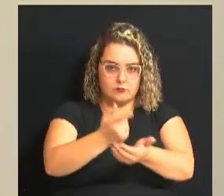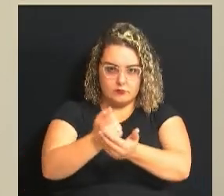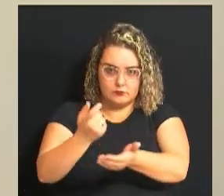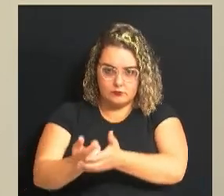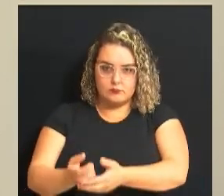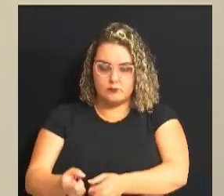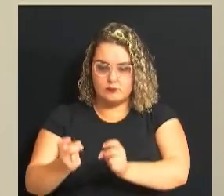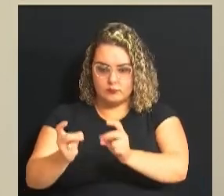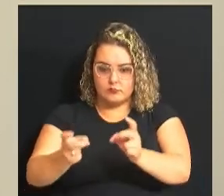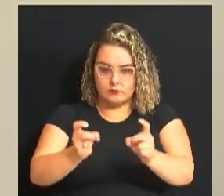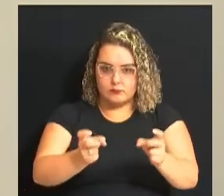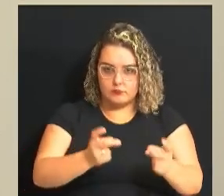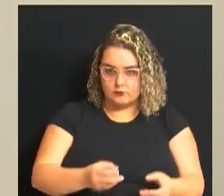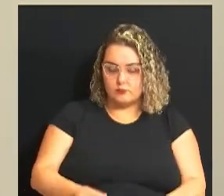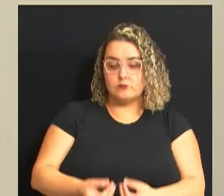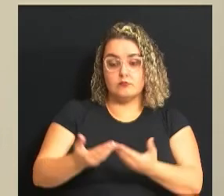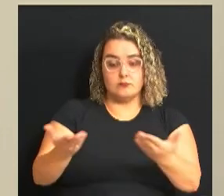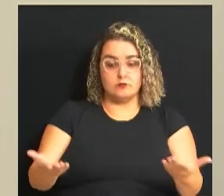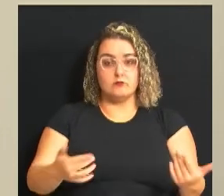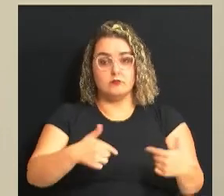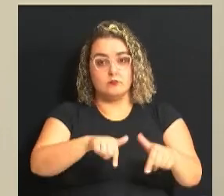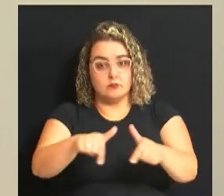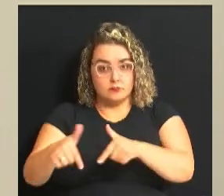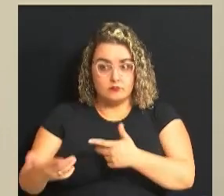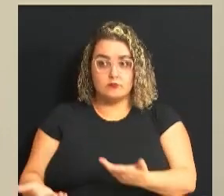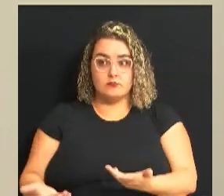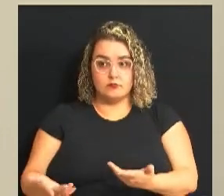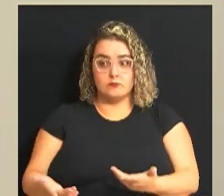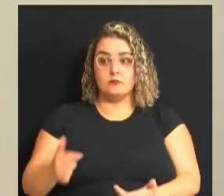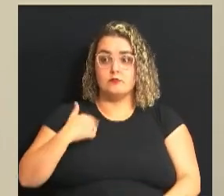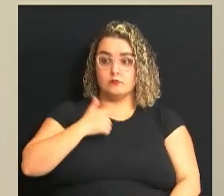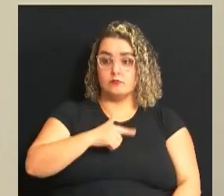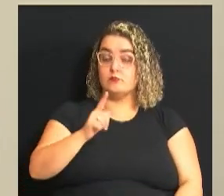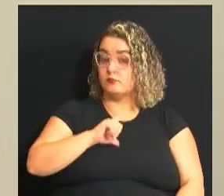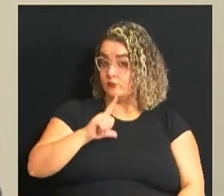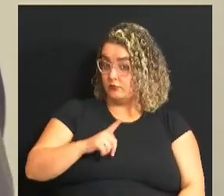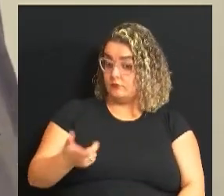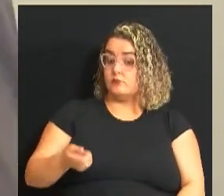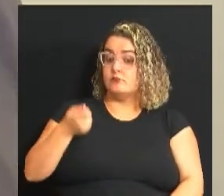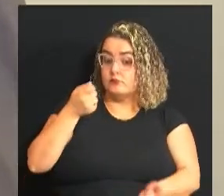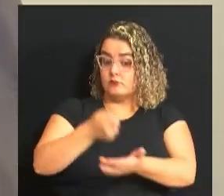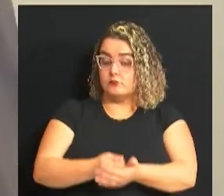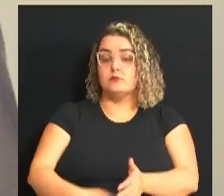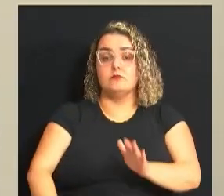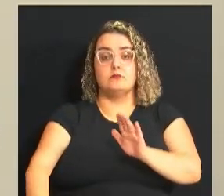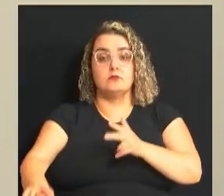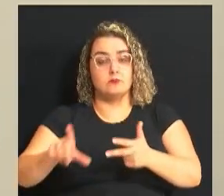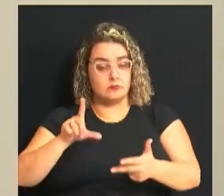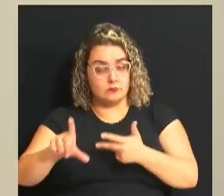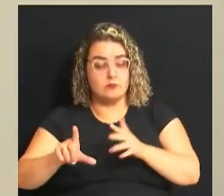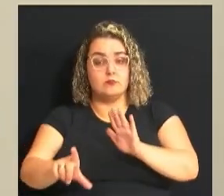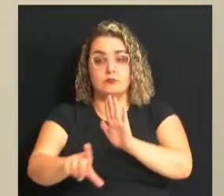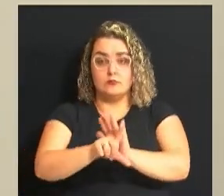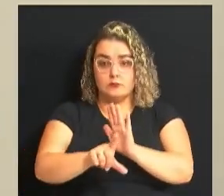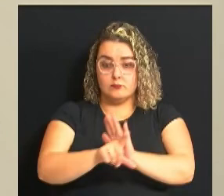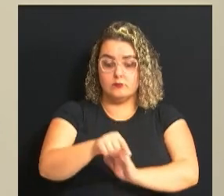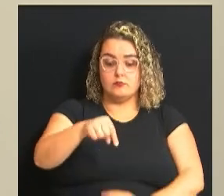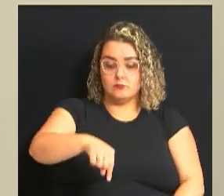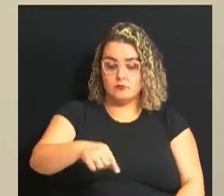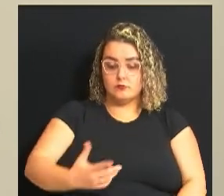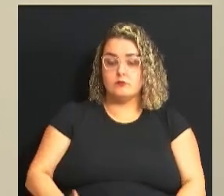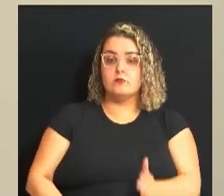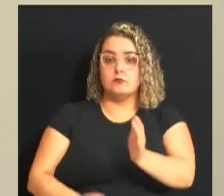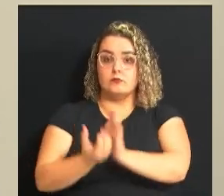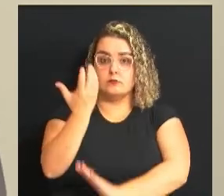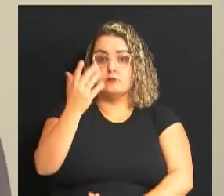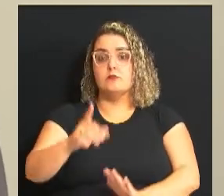oferecendo trabalhos, oferecendo empregos. Então nós temos a obrigação, como legisladores da cidade de Campinas, de produzir leis